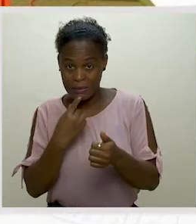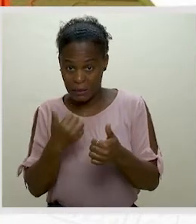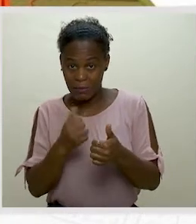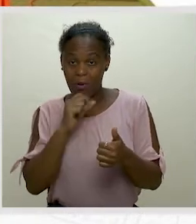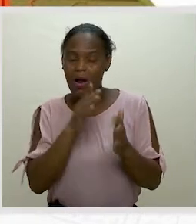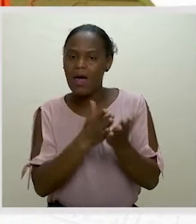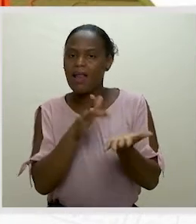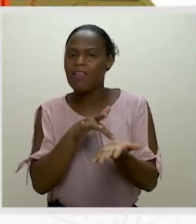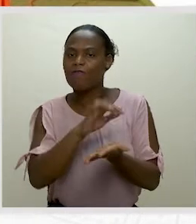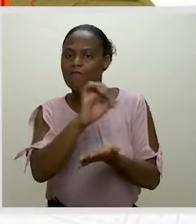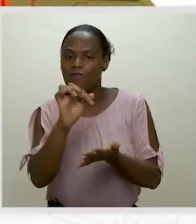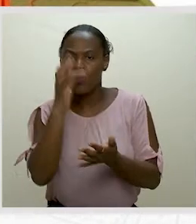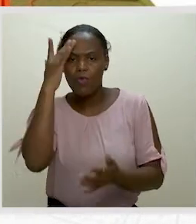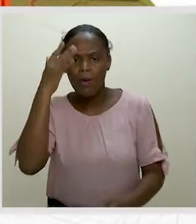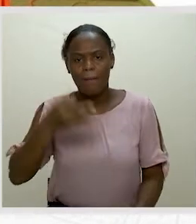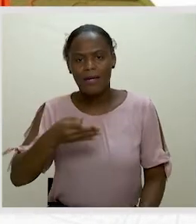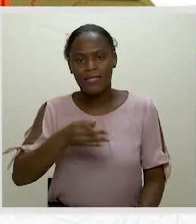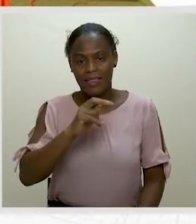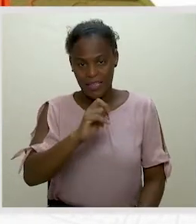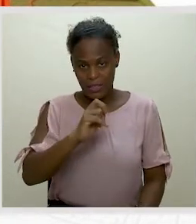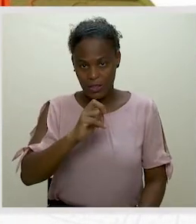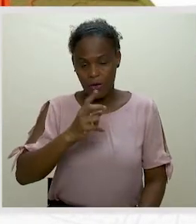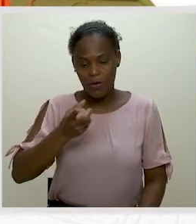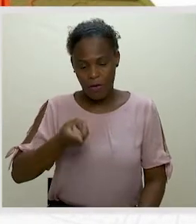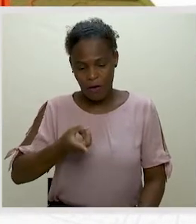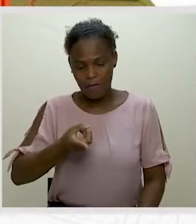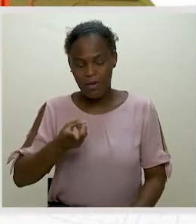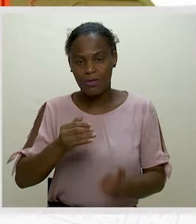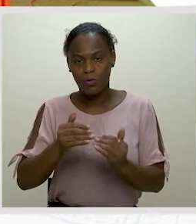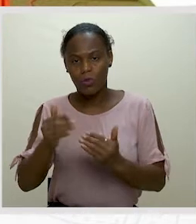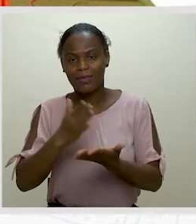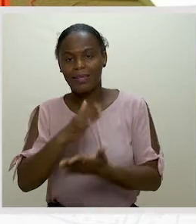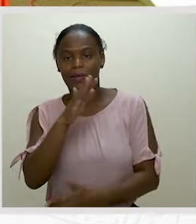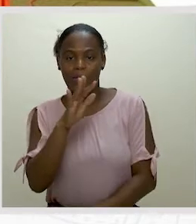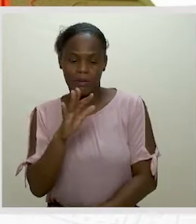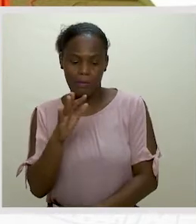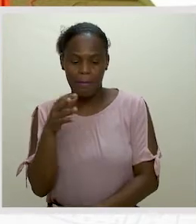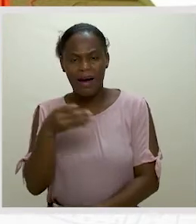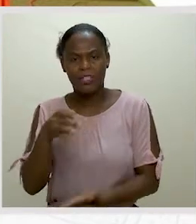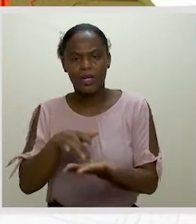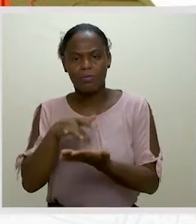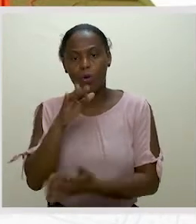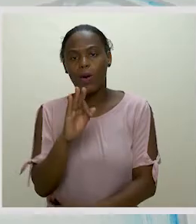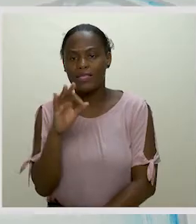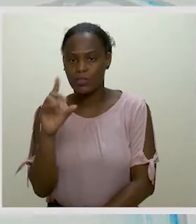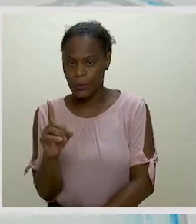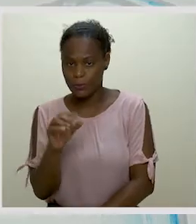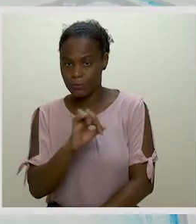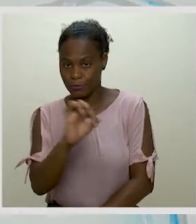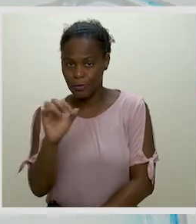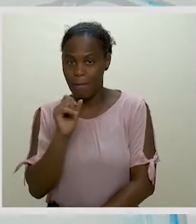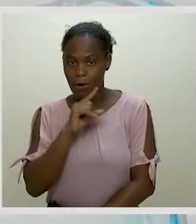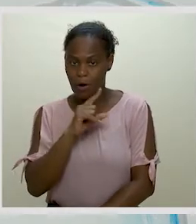manual entre as páginas 39 ou da página 39 à página 46,